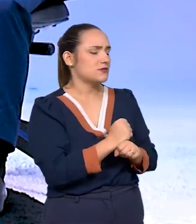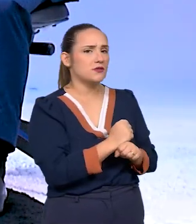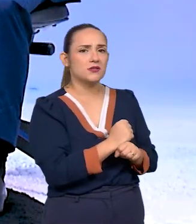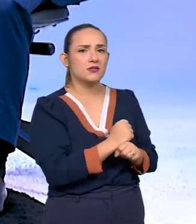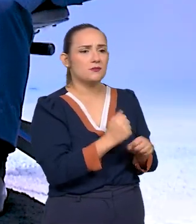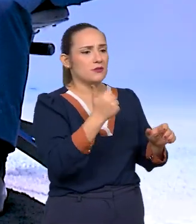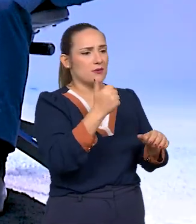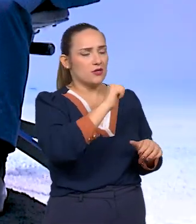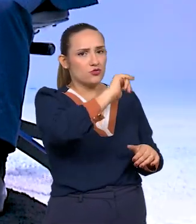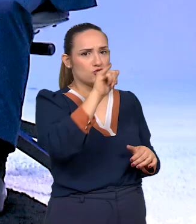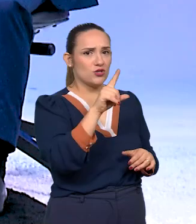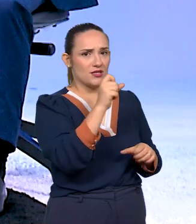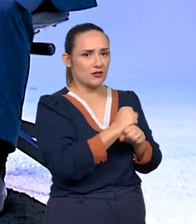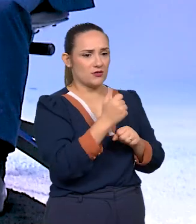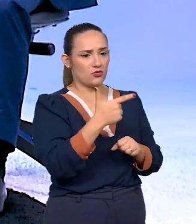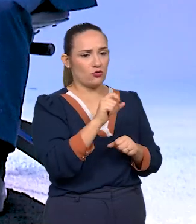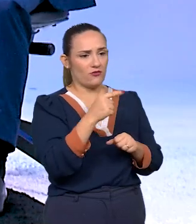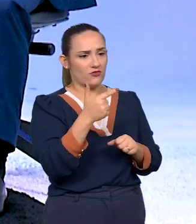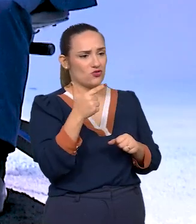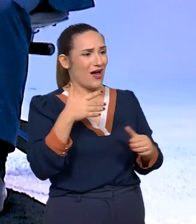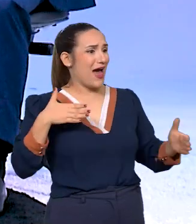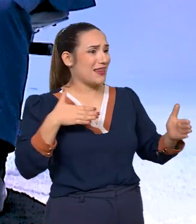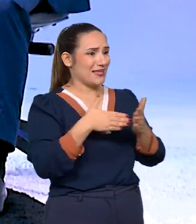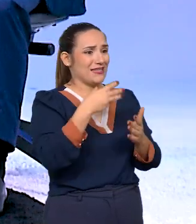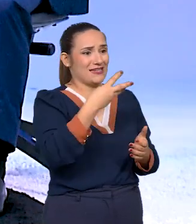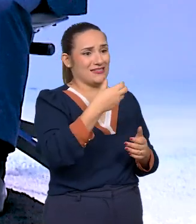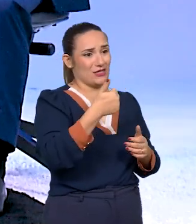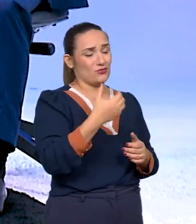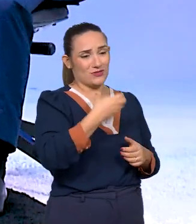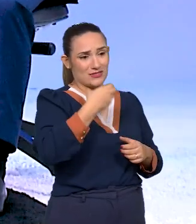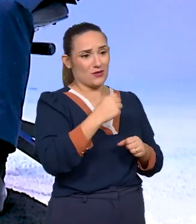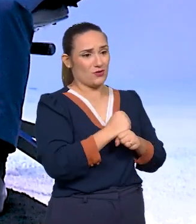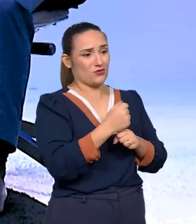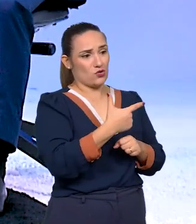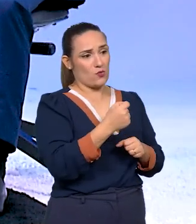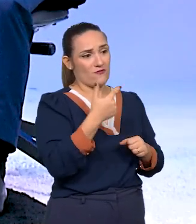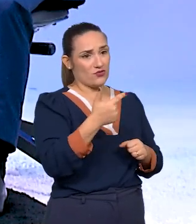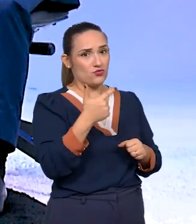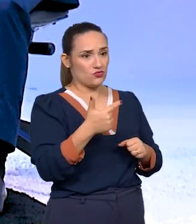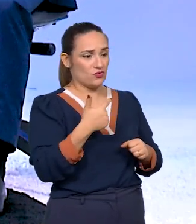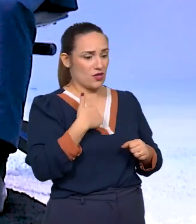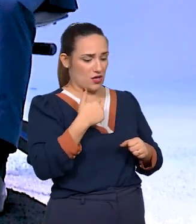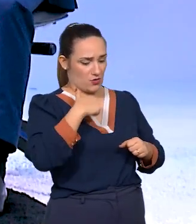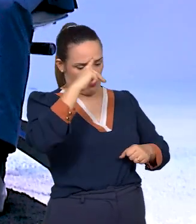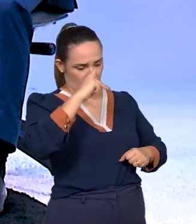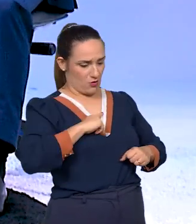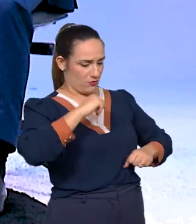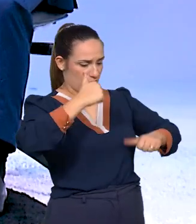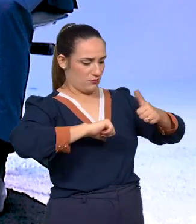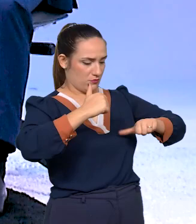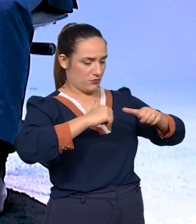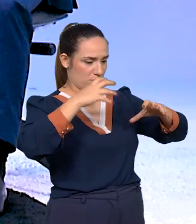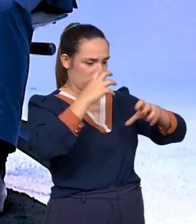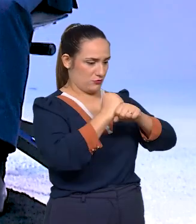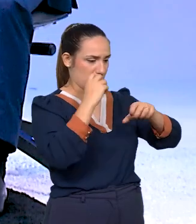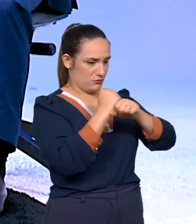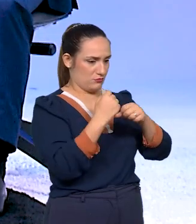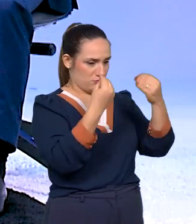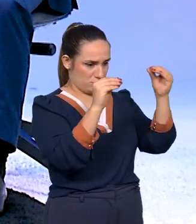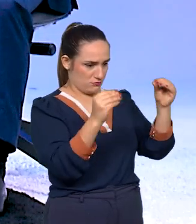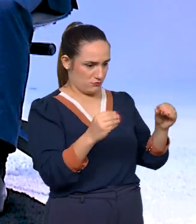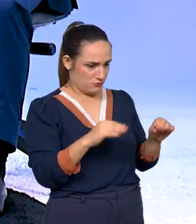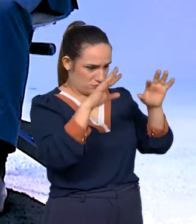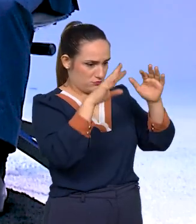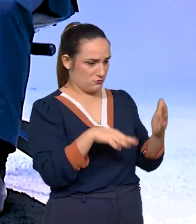janeiro de 2022 até o dia 31 de dezembro de 2022, apurar isso. Eu mesmo, como sujeito passivo, vou ter que apurar o